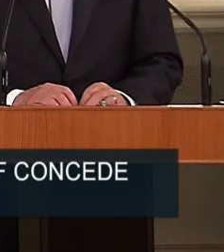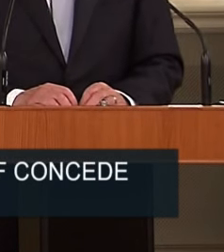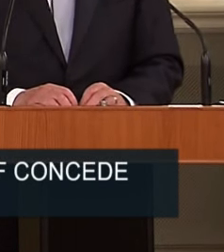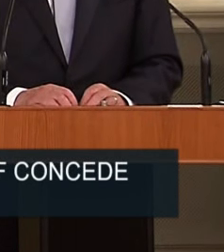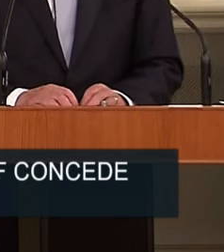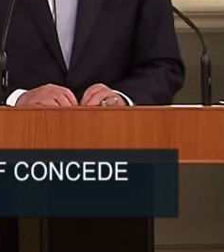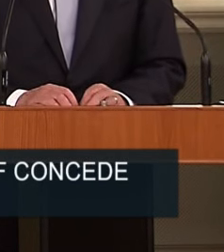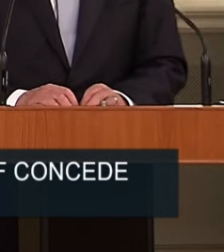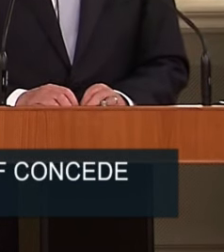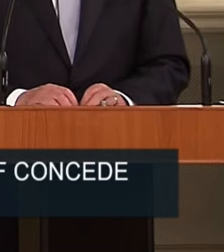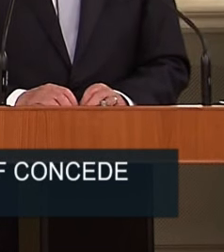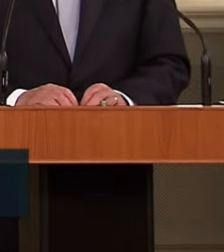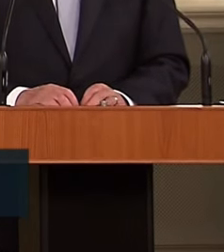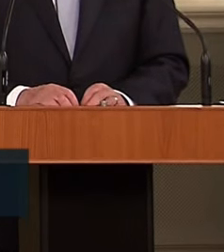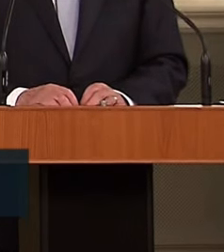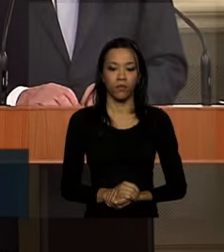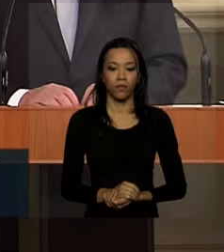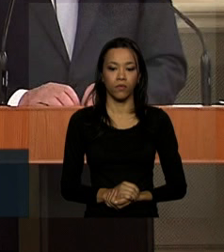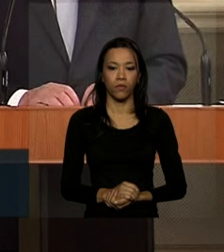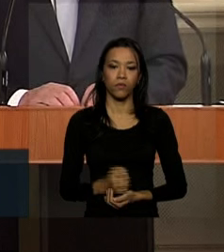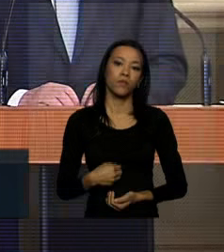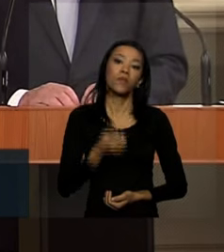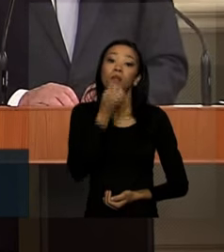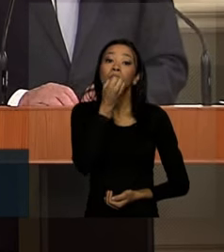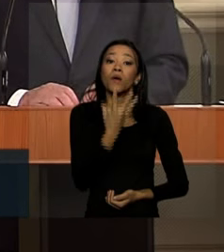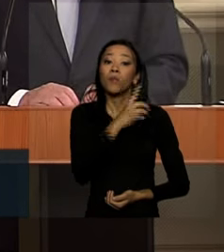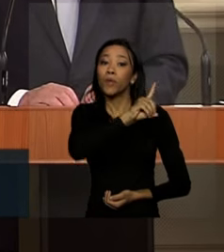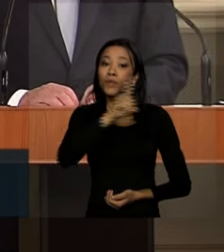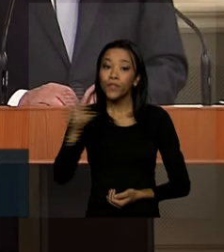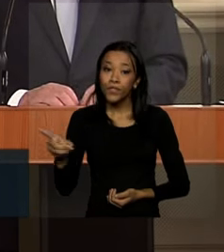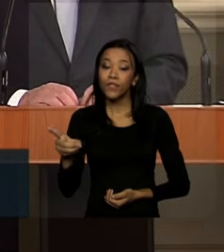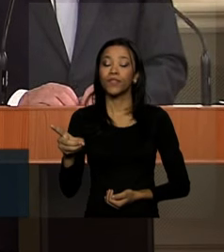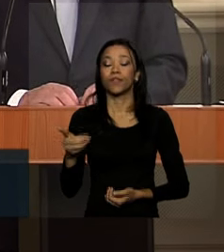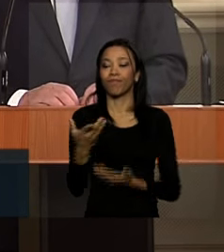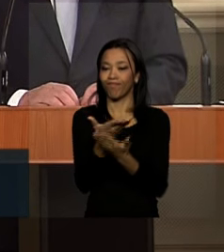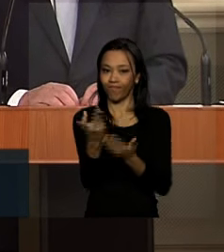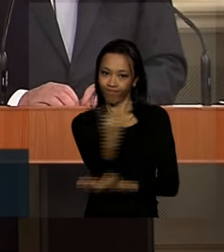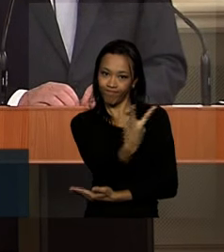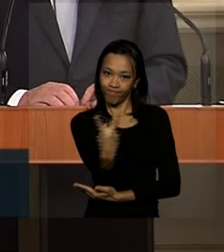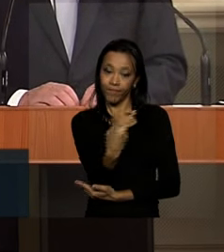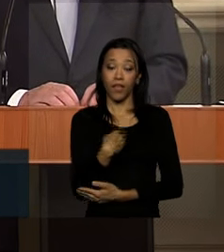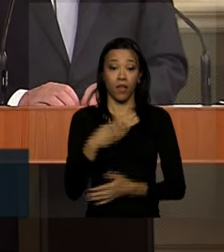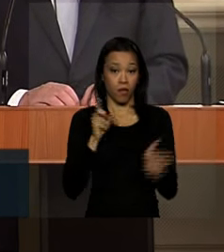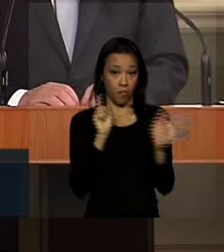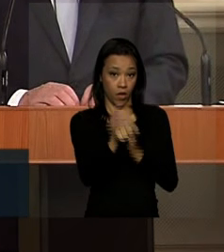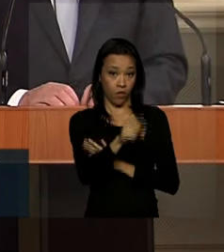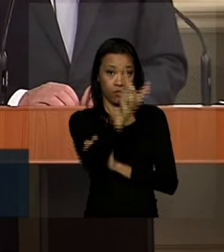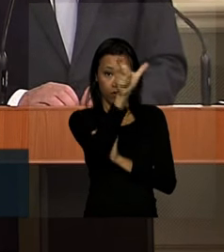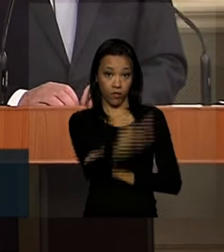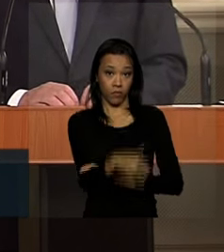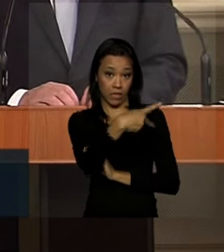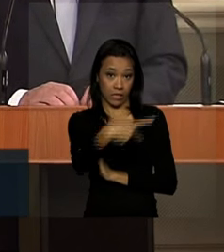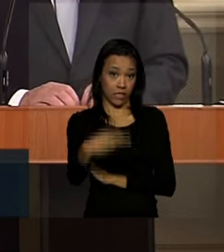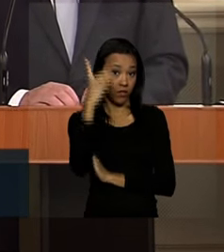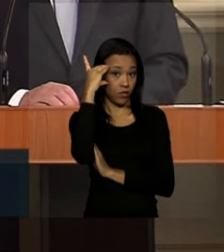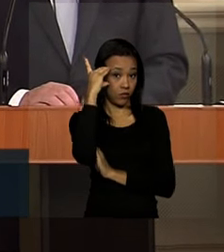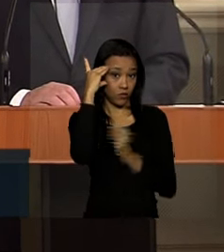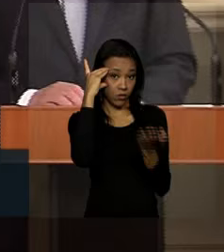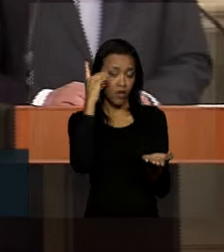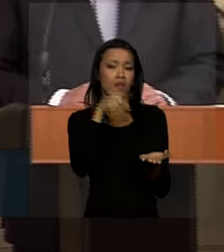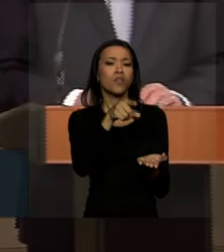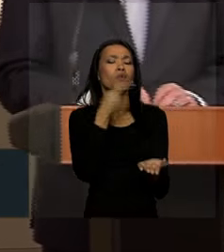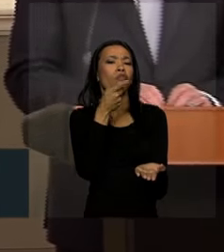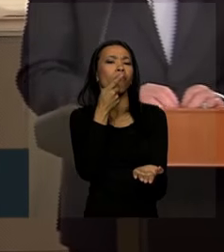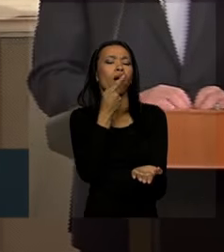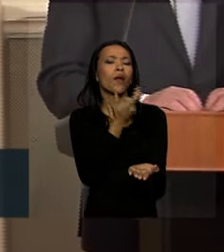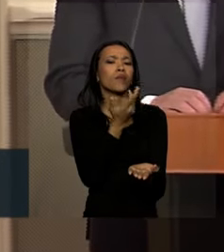Bom dia, senhor presidente. Bom dia, presidente Dilma. Minha pergunta, presidente Dilma Rousseff. Presidente, até pela sua declaração inicial,